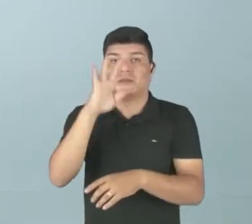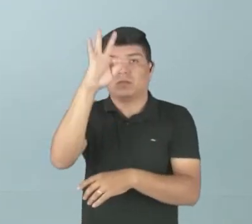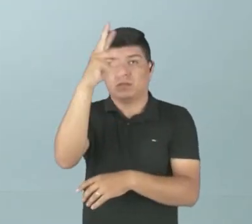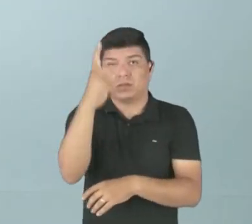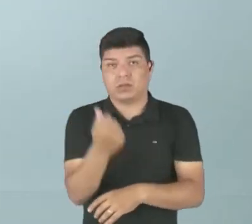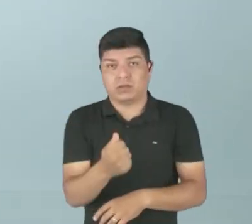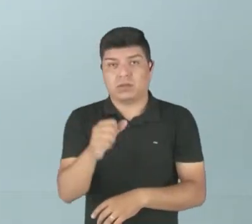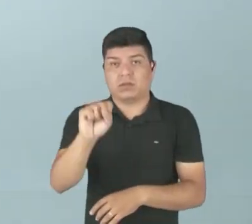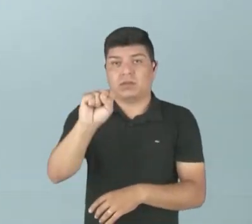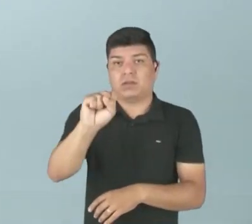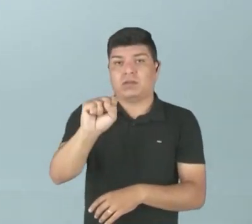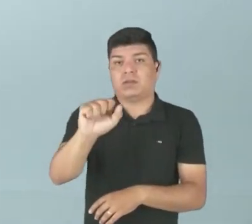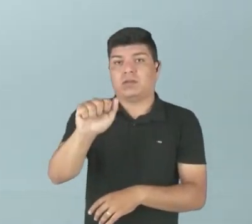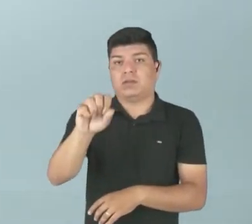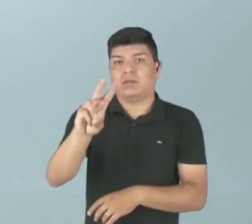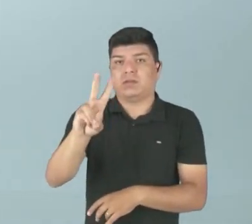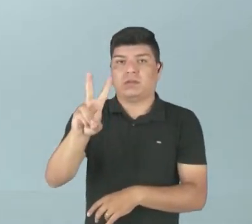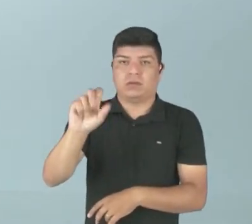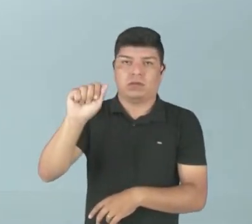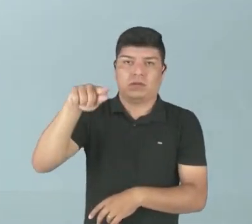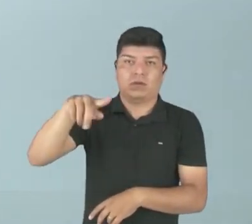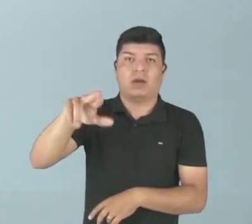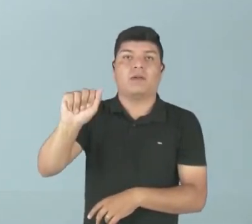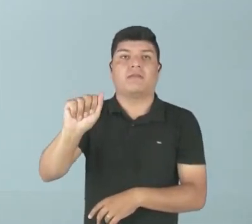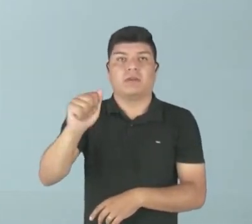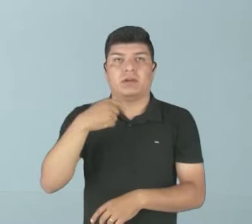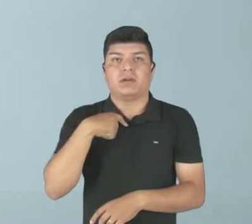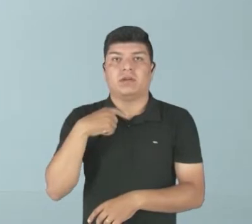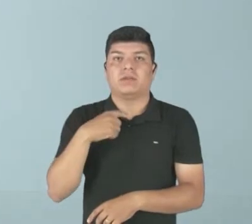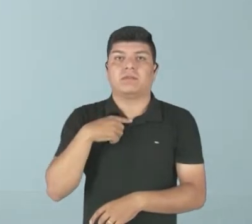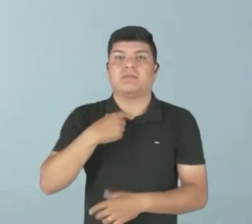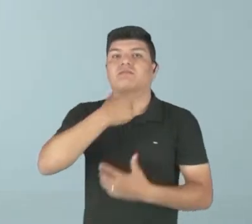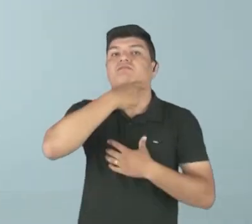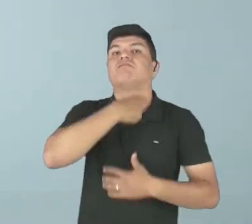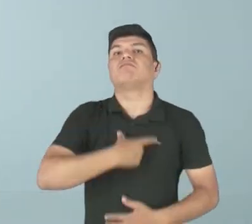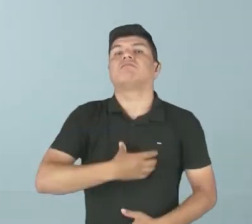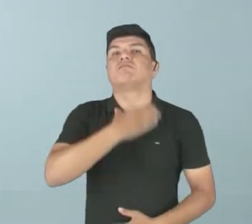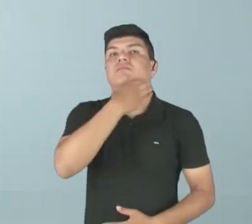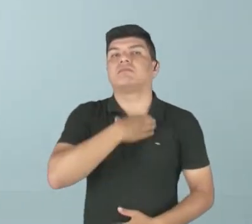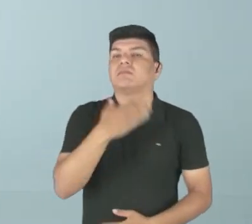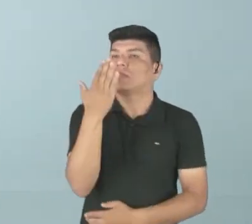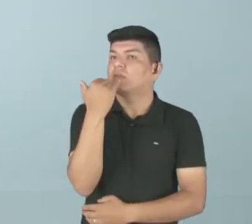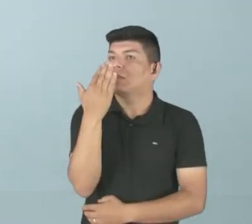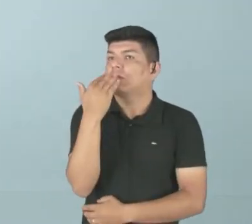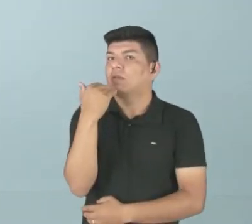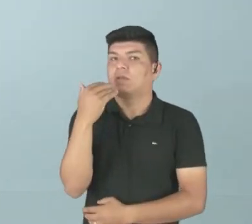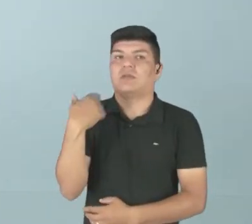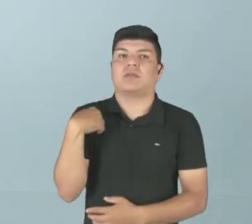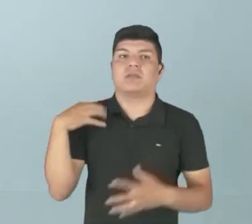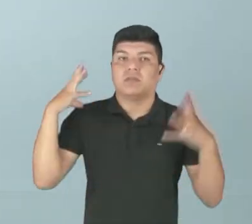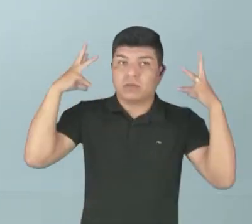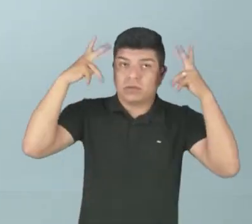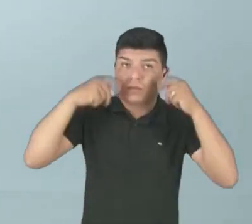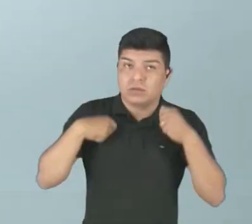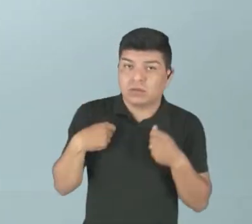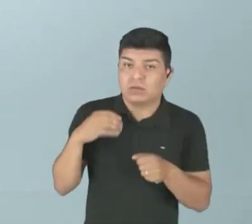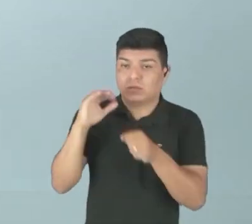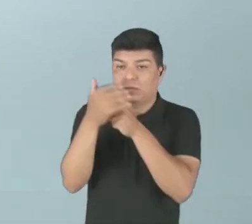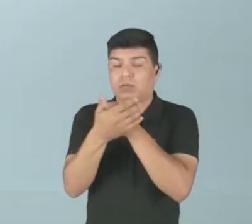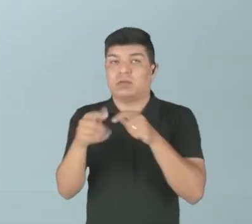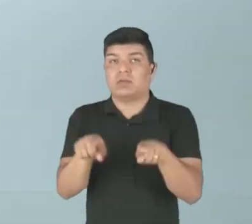como savana, né? Onde você vê ali os leões se escondendo, a girafa comendo a vegetação. Essas são as savanas do nosso cerrado